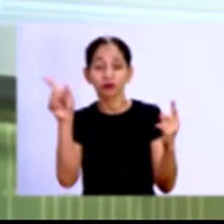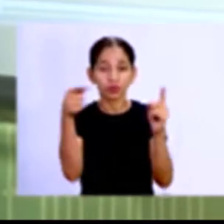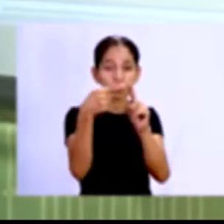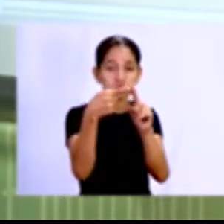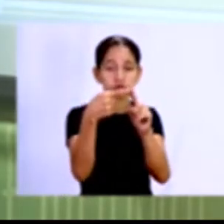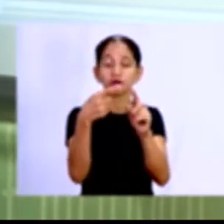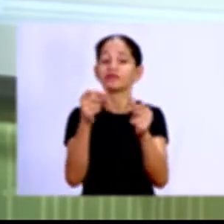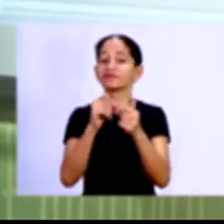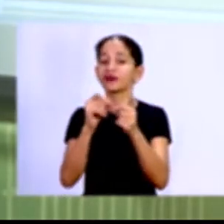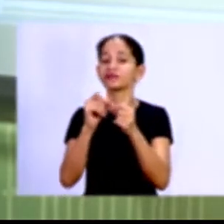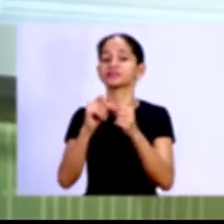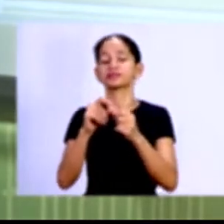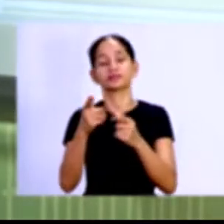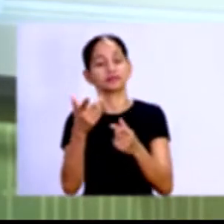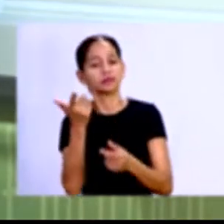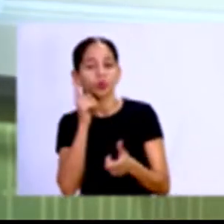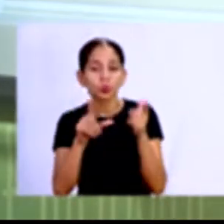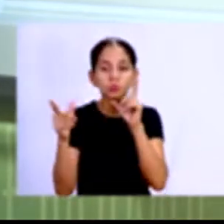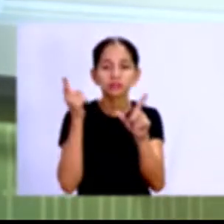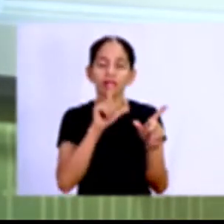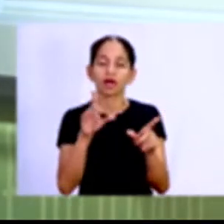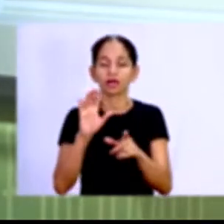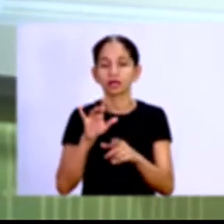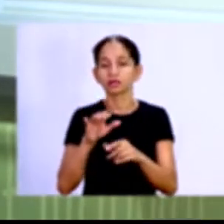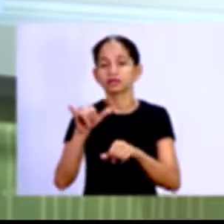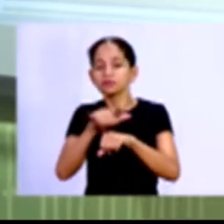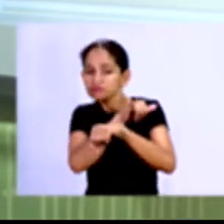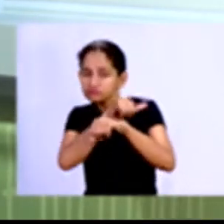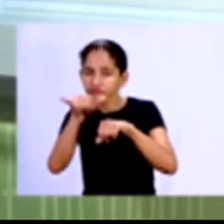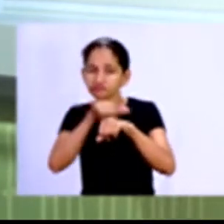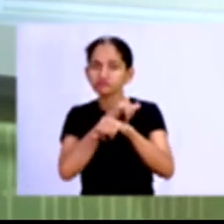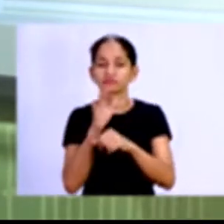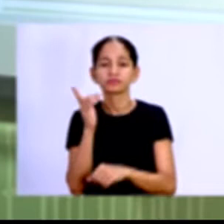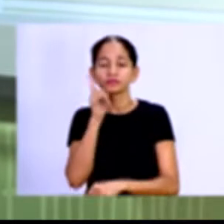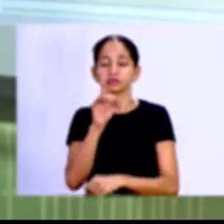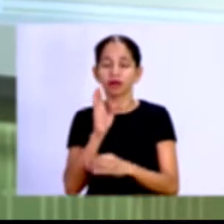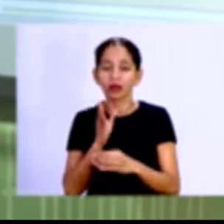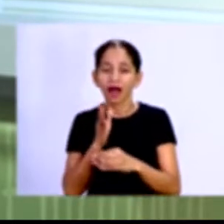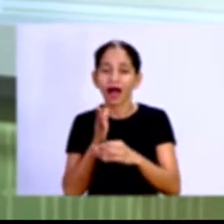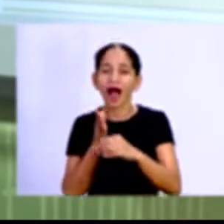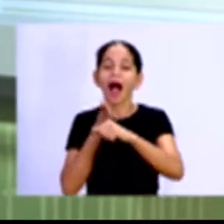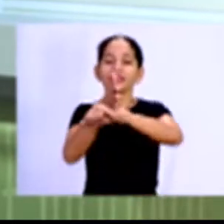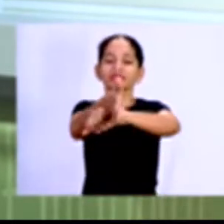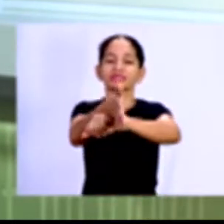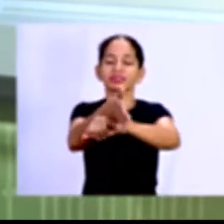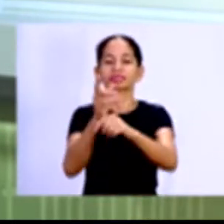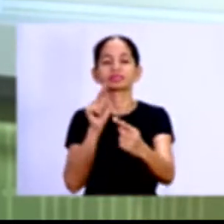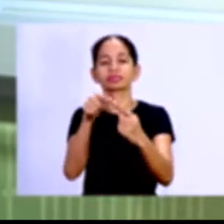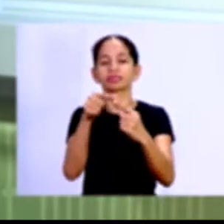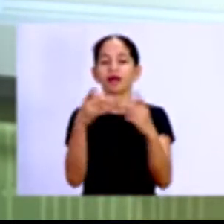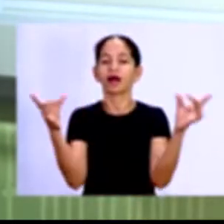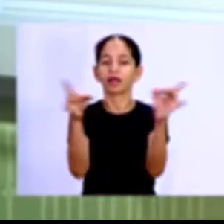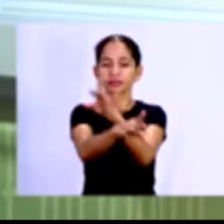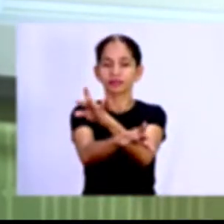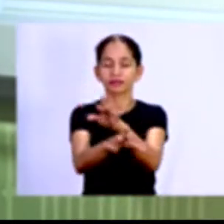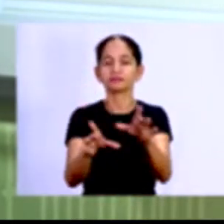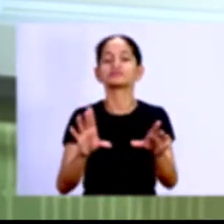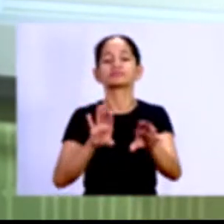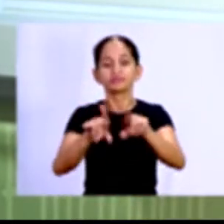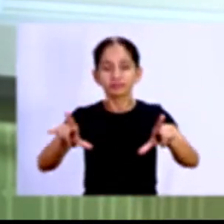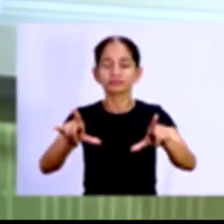de fazer com que você possa conseguir chegar até o final, até a conclusão do seu